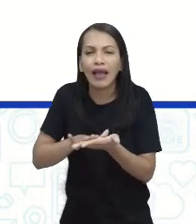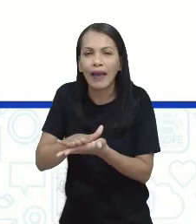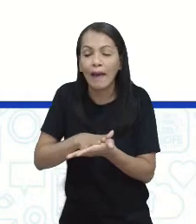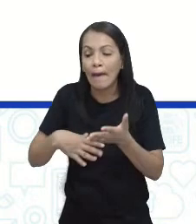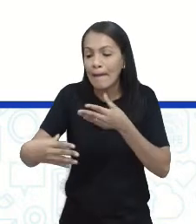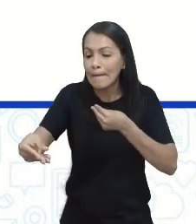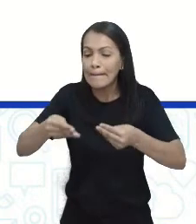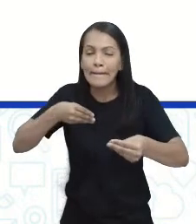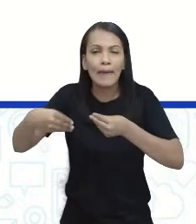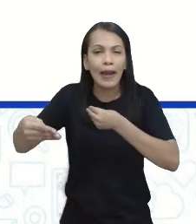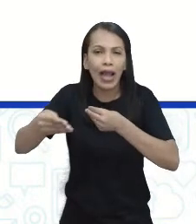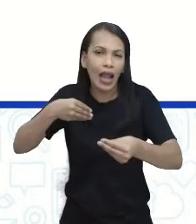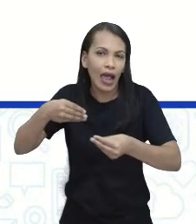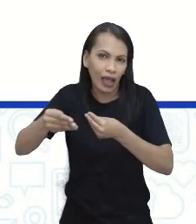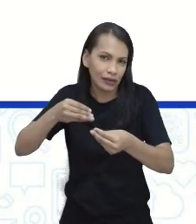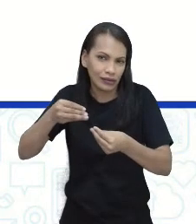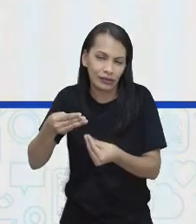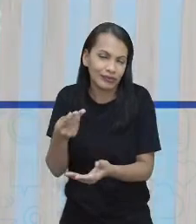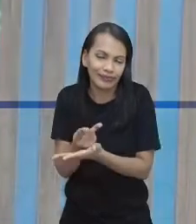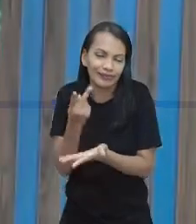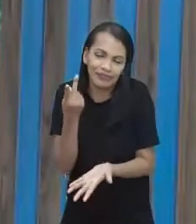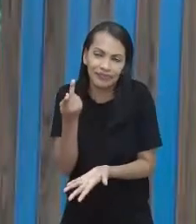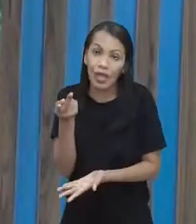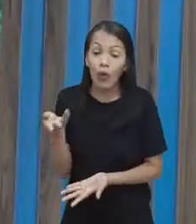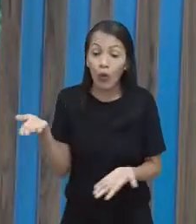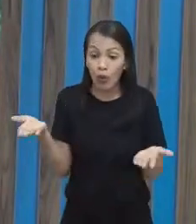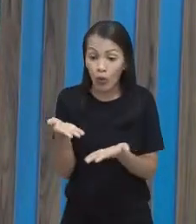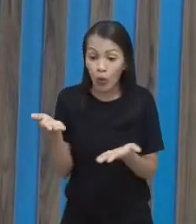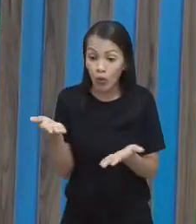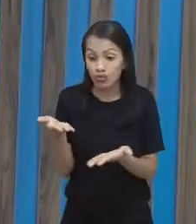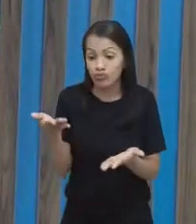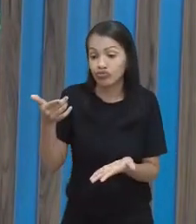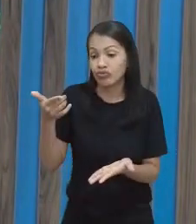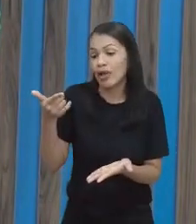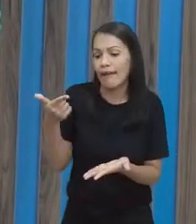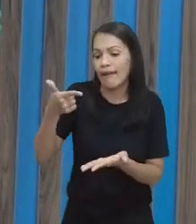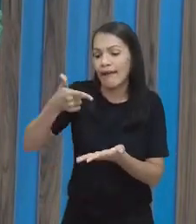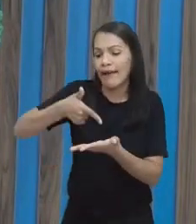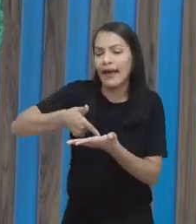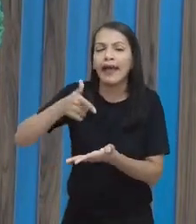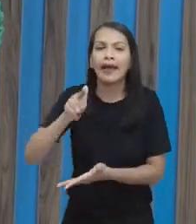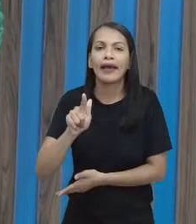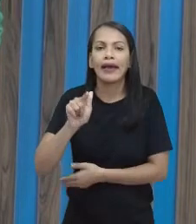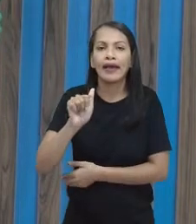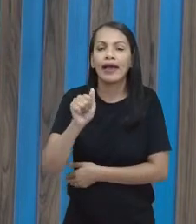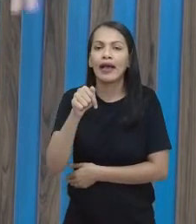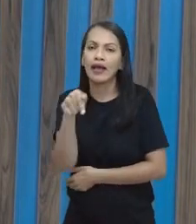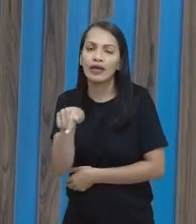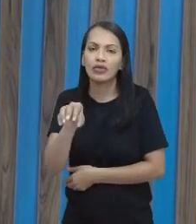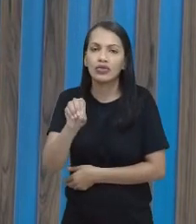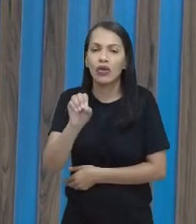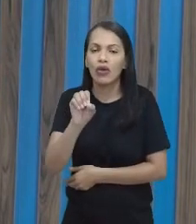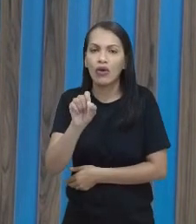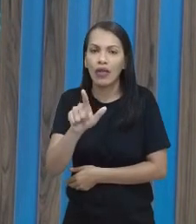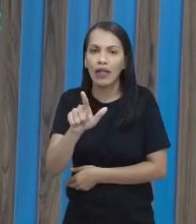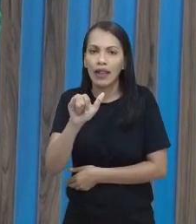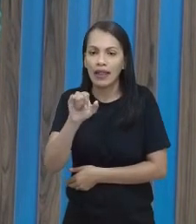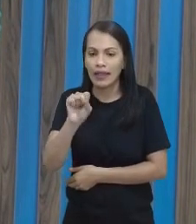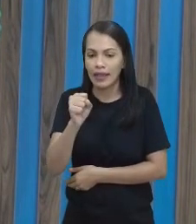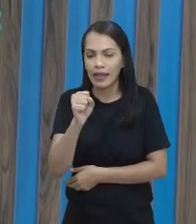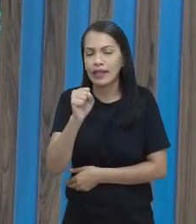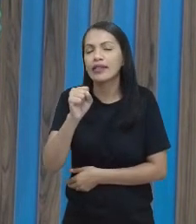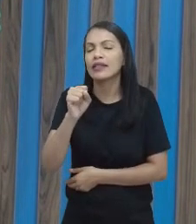certo, gente? Então, muita coisa que a gente utiliza hoje, a gasolina, o diesel, né? O gás natural, né? Também